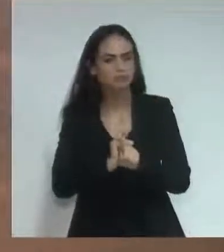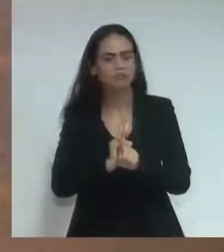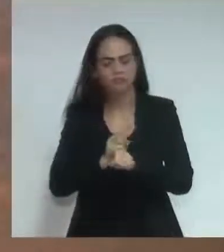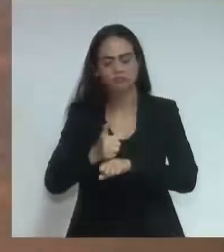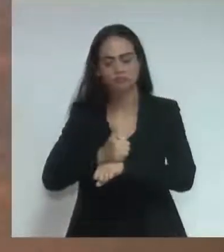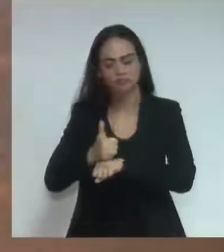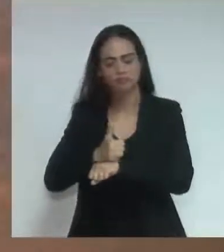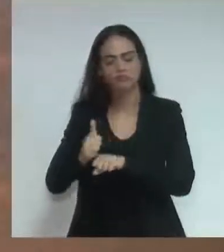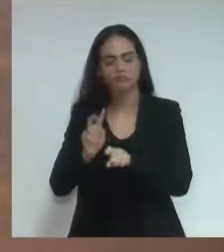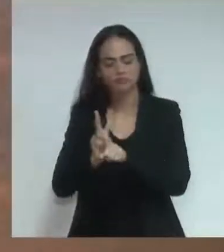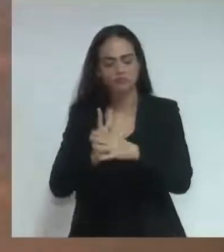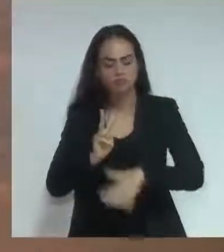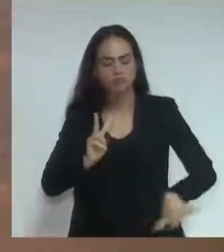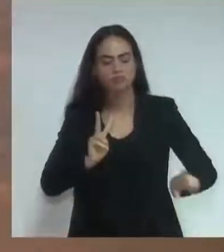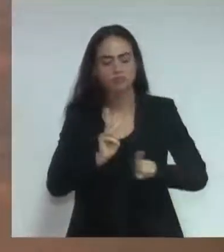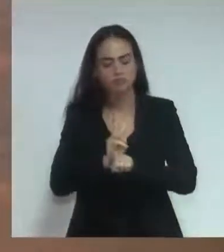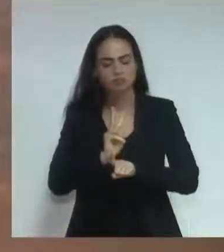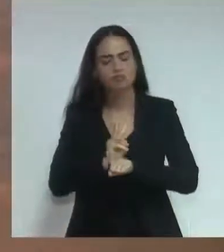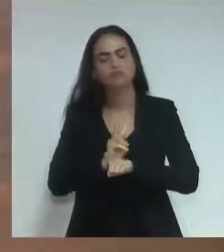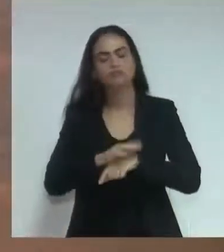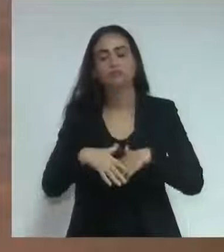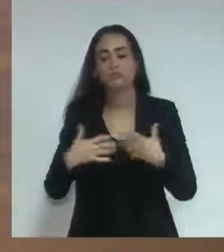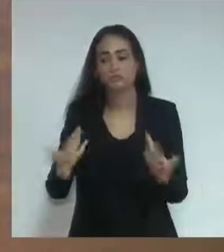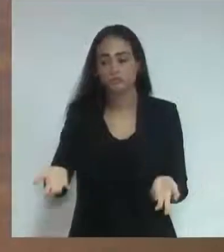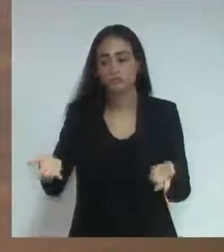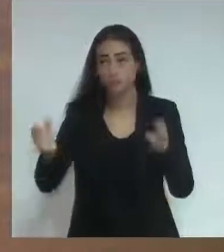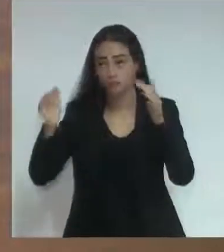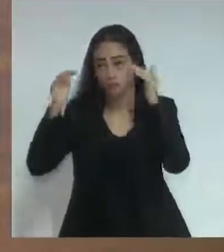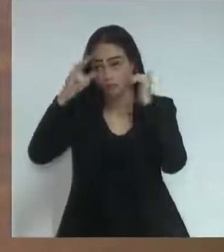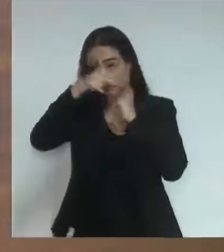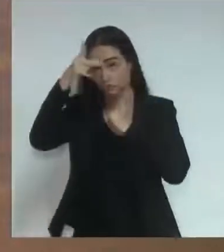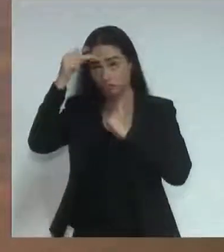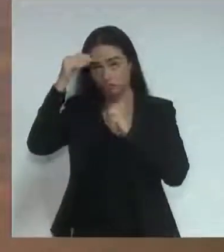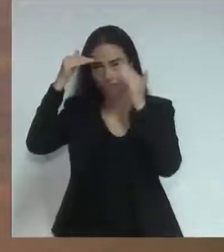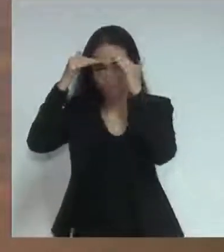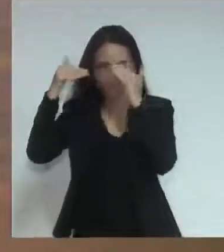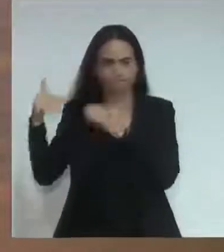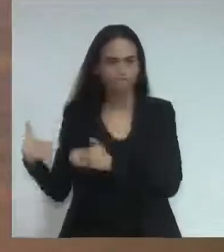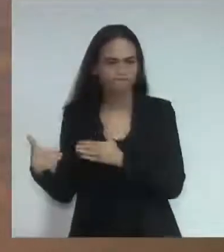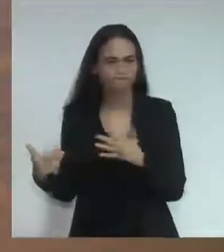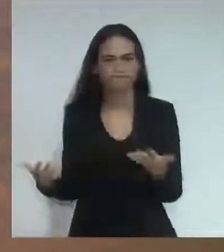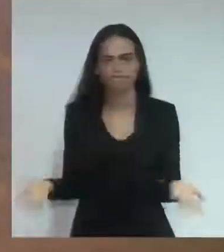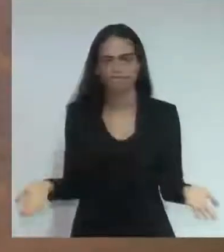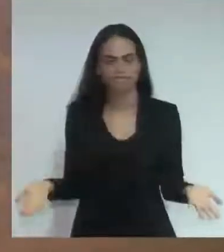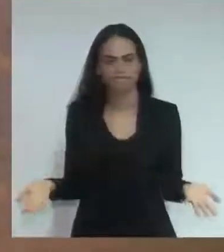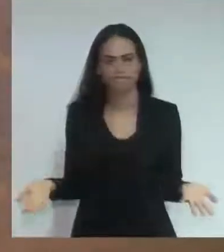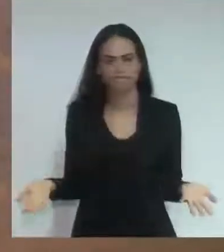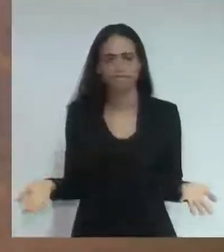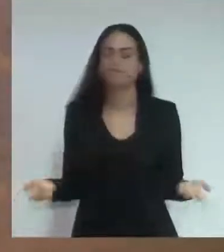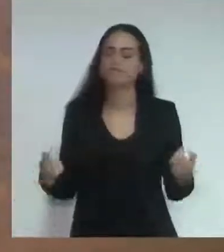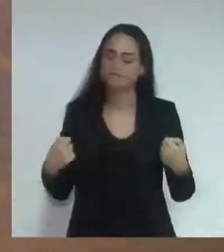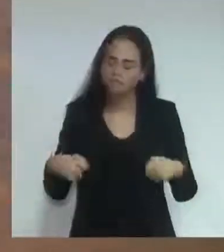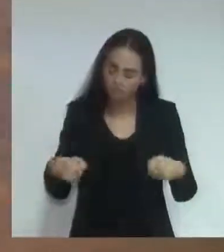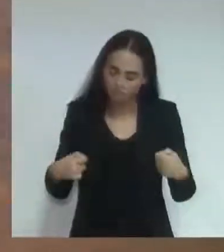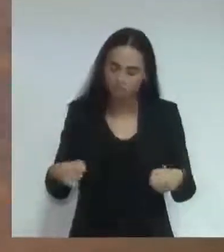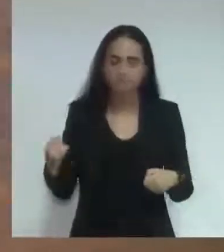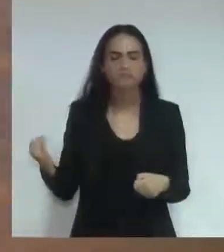públicas que o governo de Vinhedo não cumpre, né? E isso é absolutamente